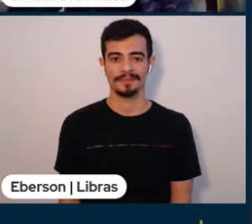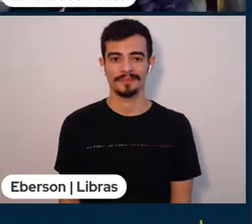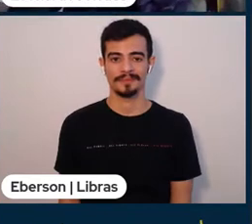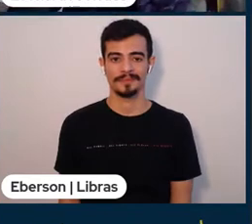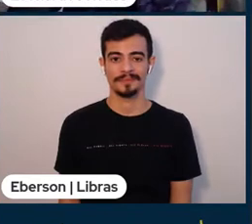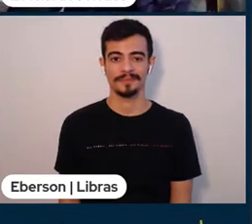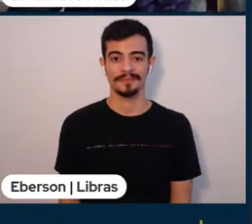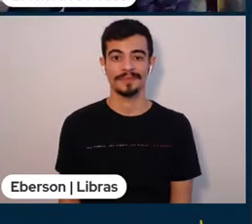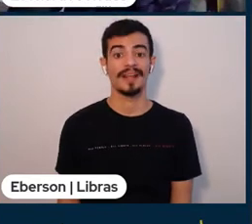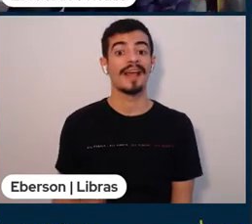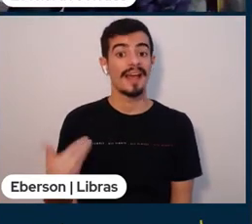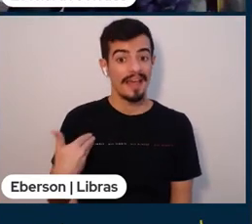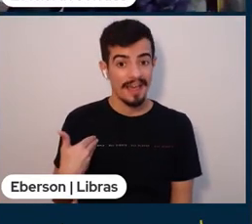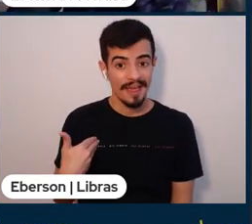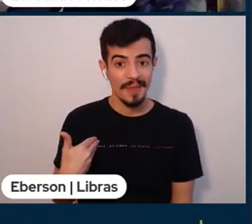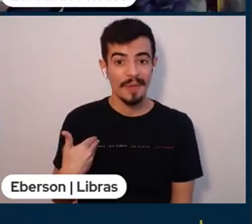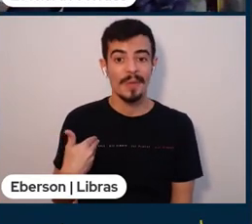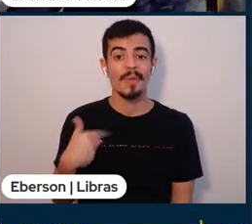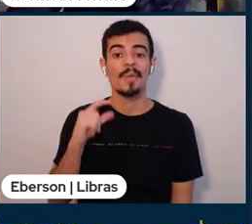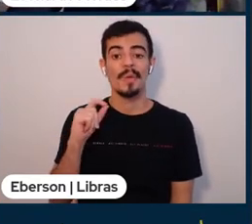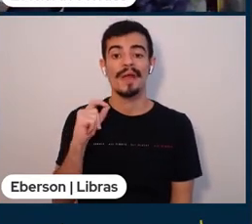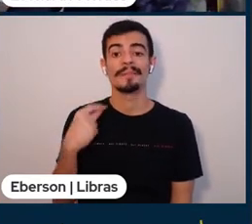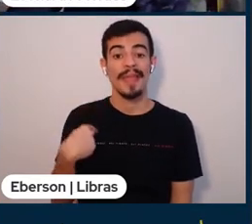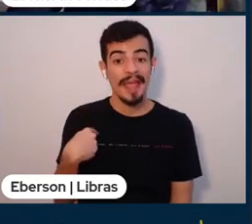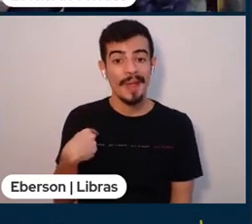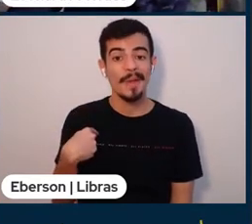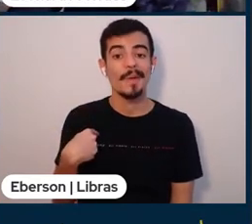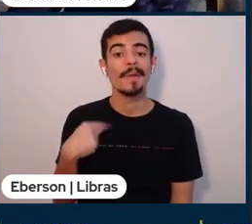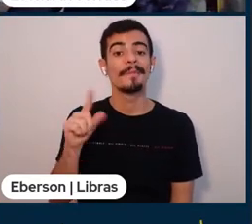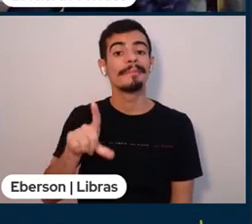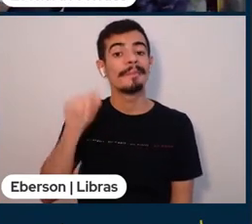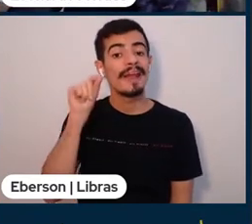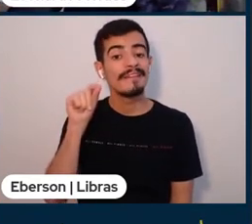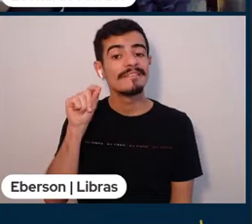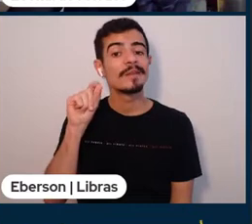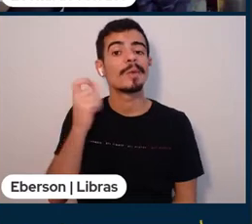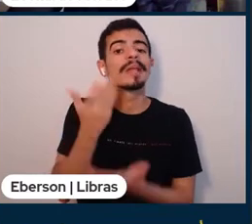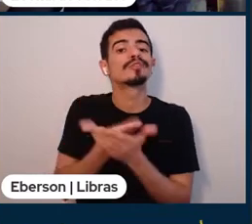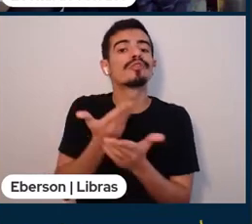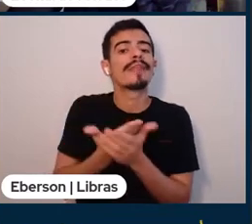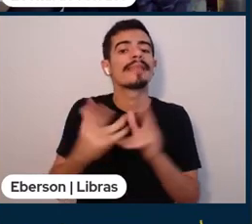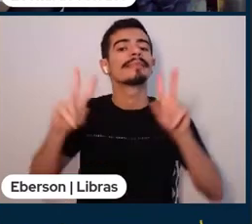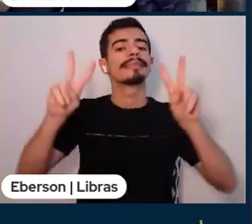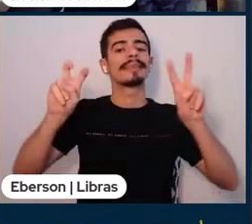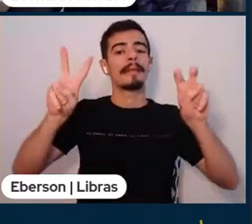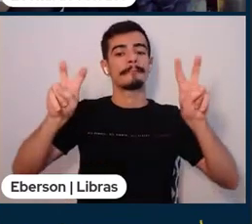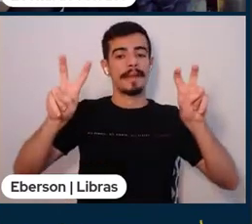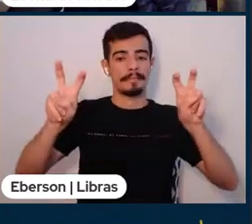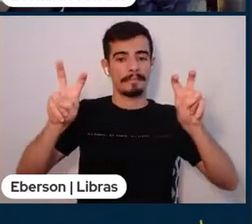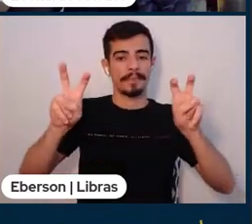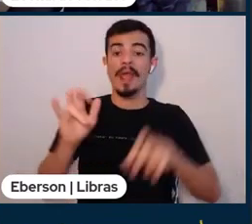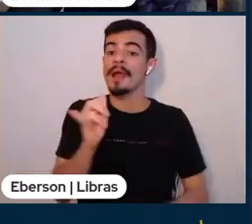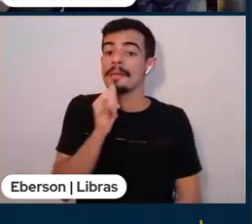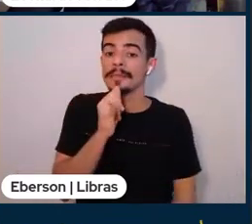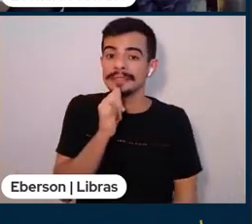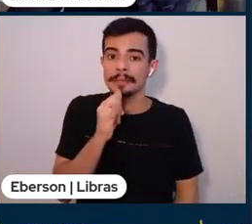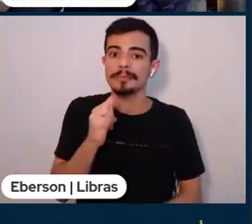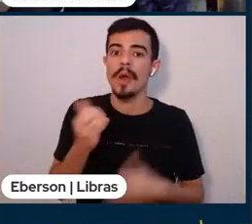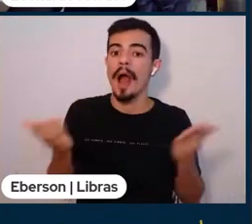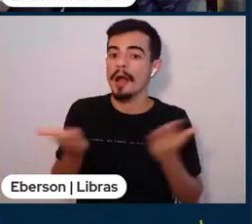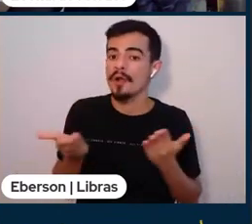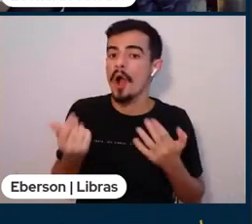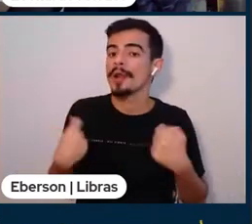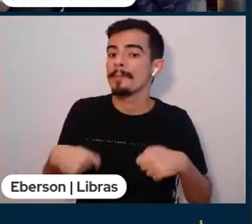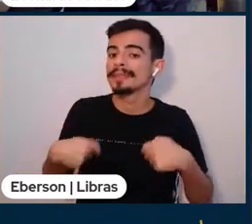Eu estudo. Eu prefiro estudar um tema. Então, por exemplo, puxa, agora eu tenho que entender